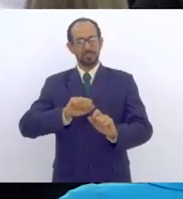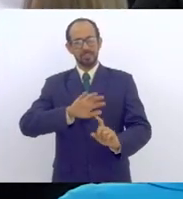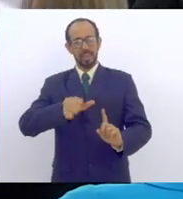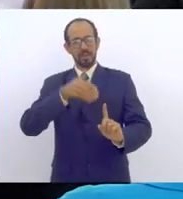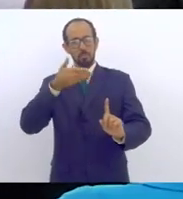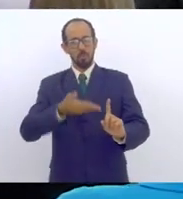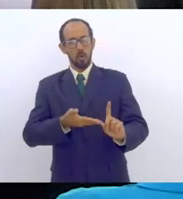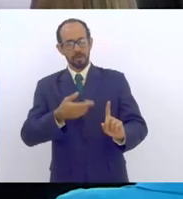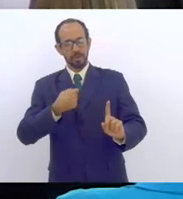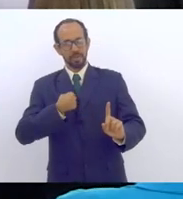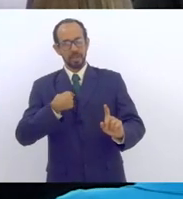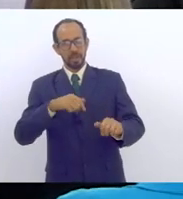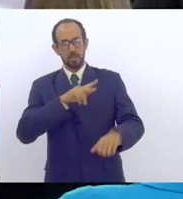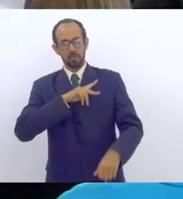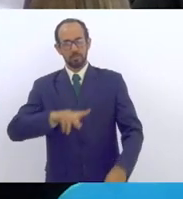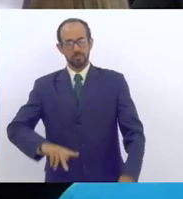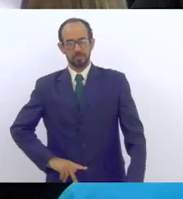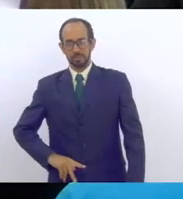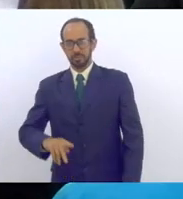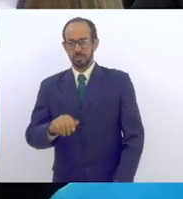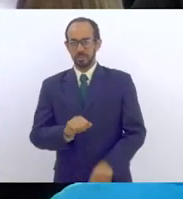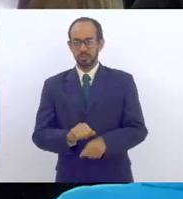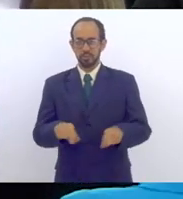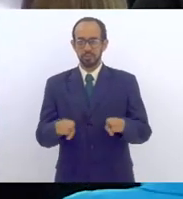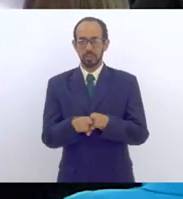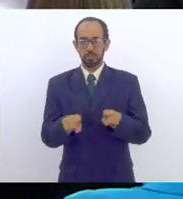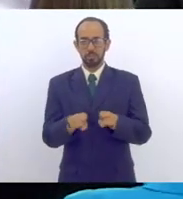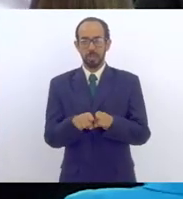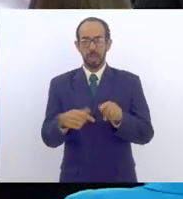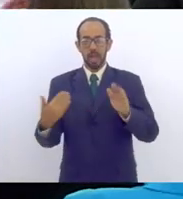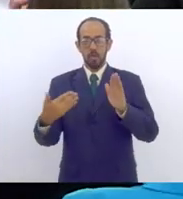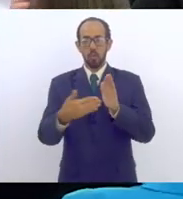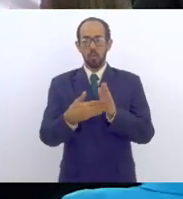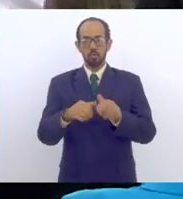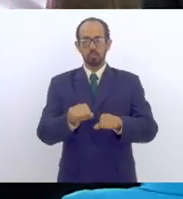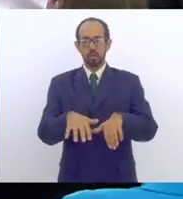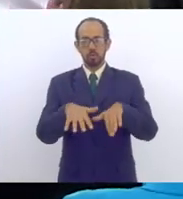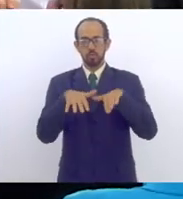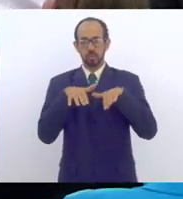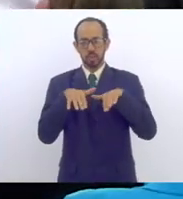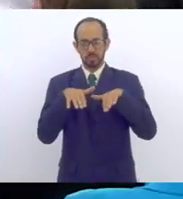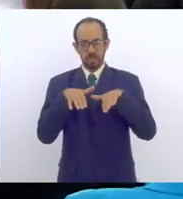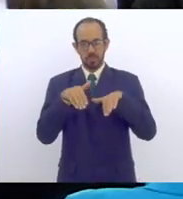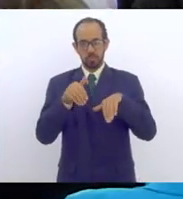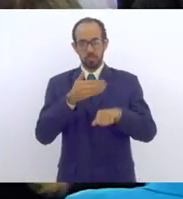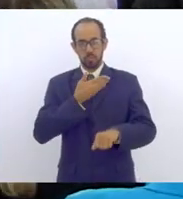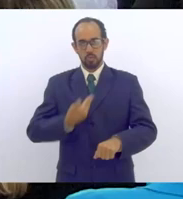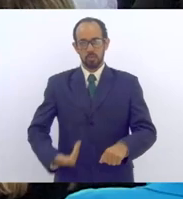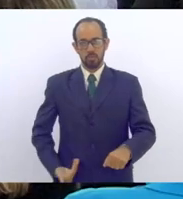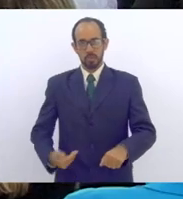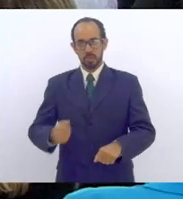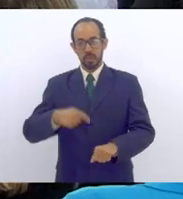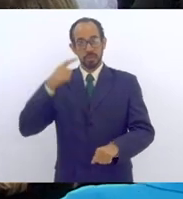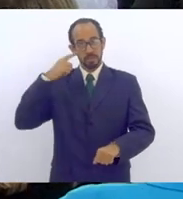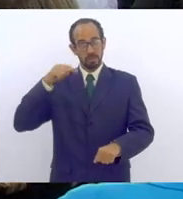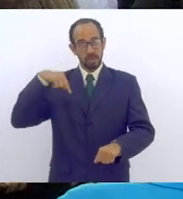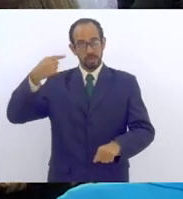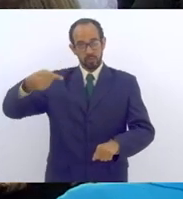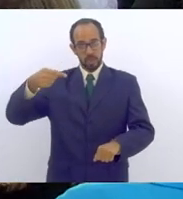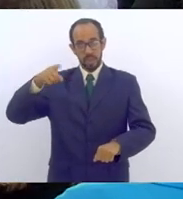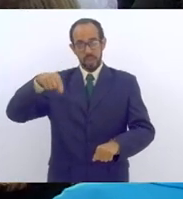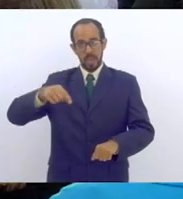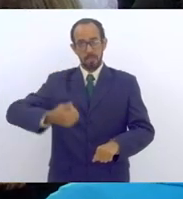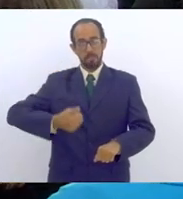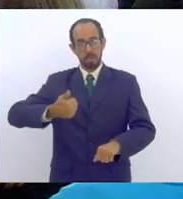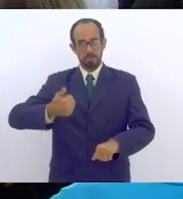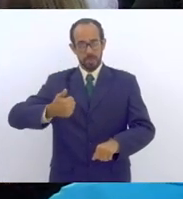eu presídio também a última audiência pública na próxima semana com fé em Deus dia primeiro nós vamos assumir a